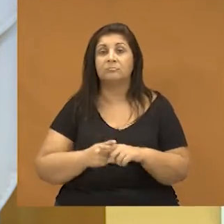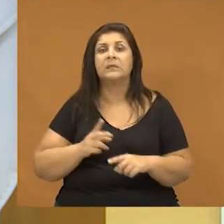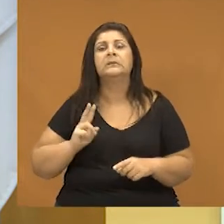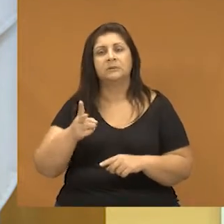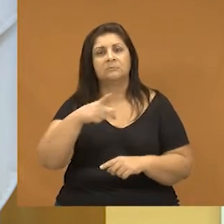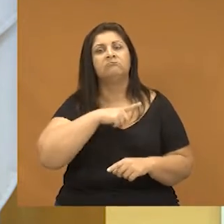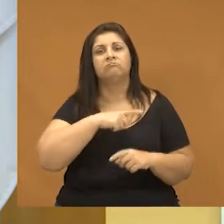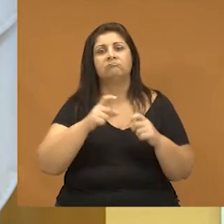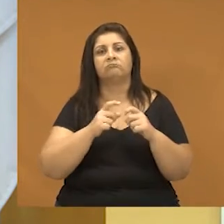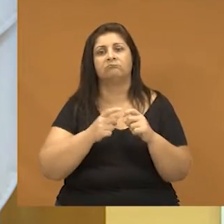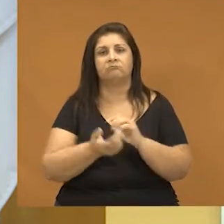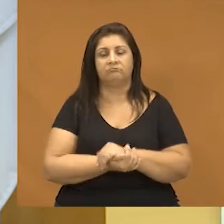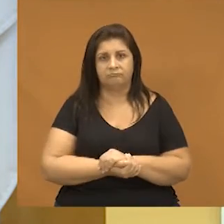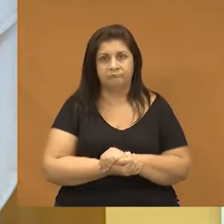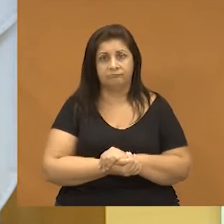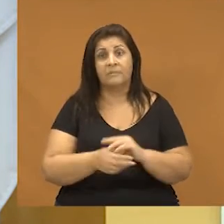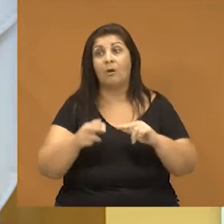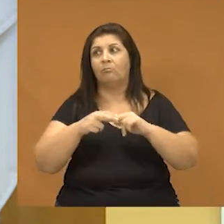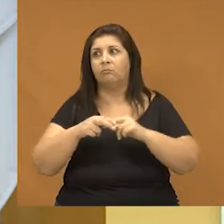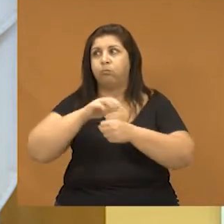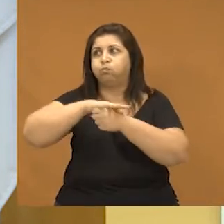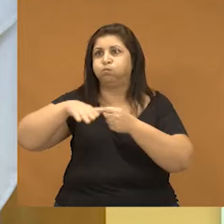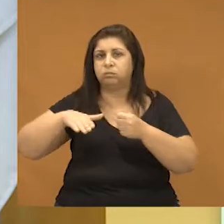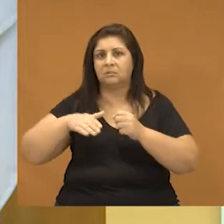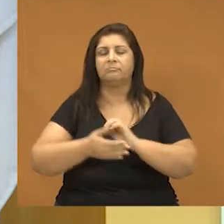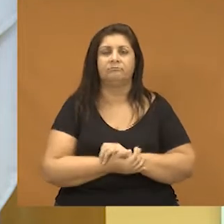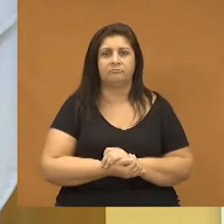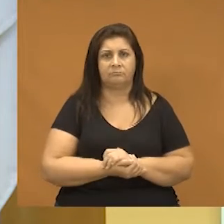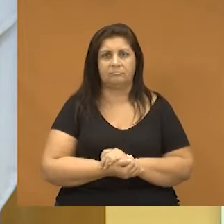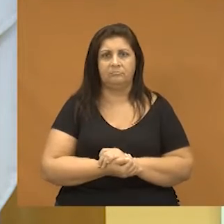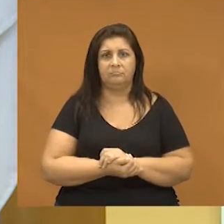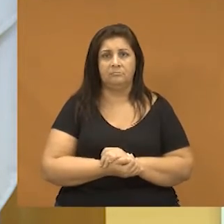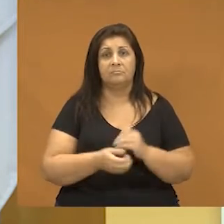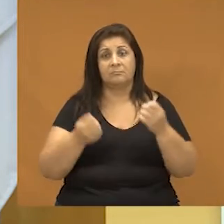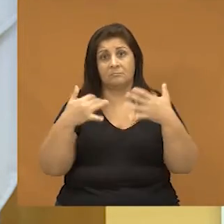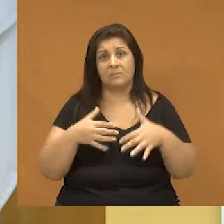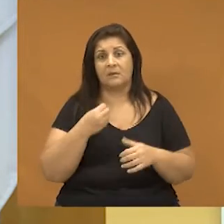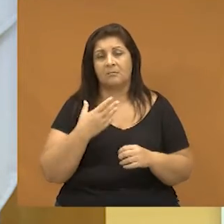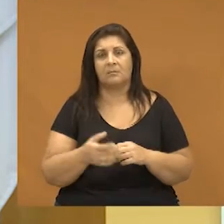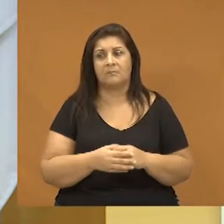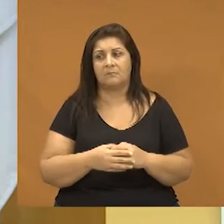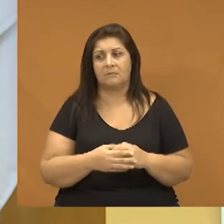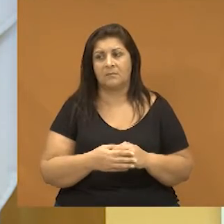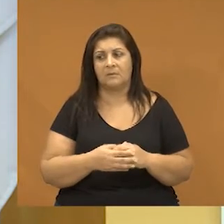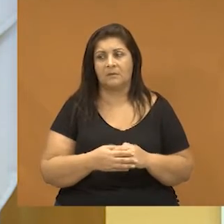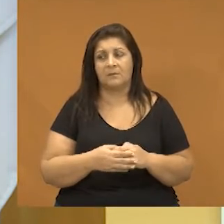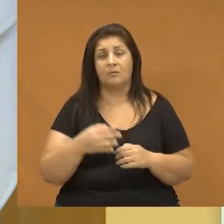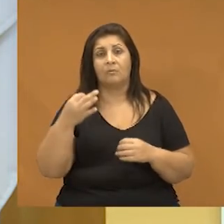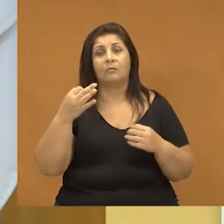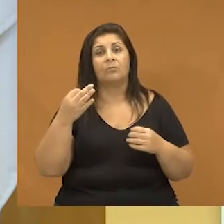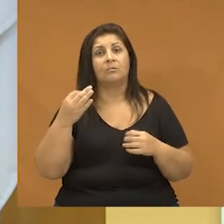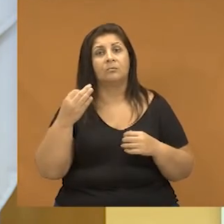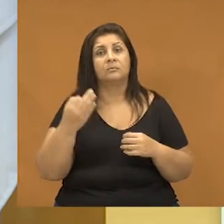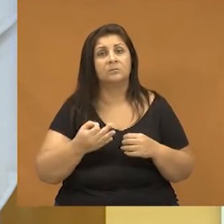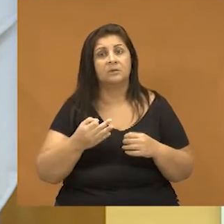alguém. Por isso que também acaba congestionando. O Rodrigo coloca muito bem. Infelizmente, o processo deveria ser o inverso, né? O